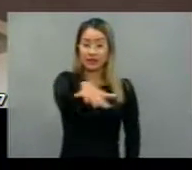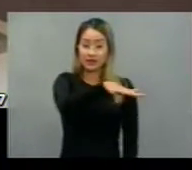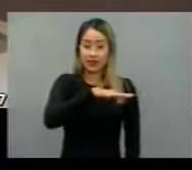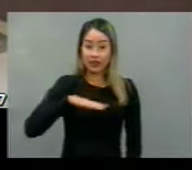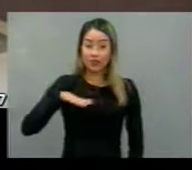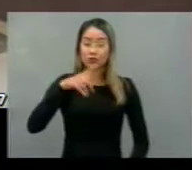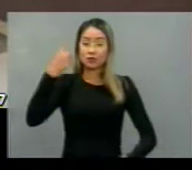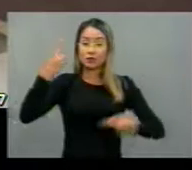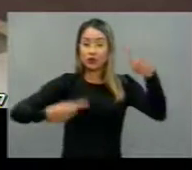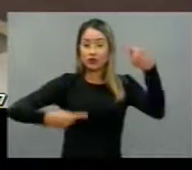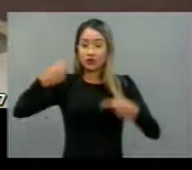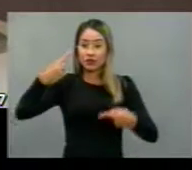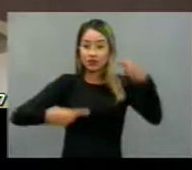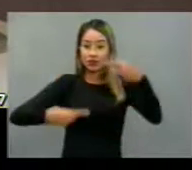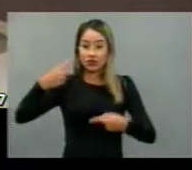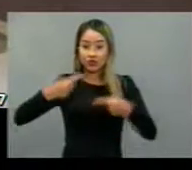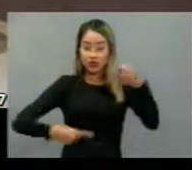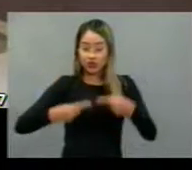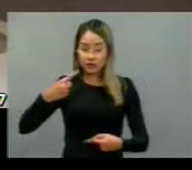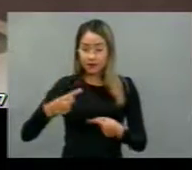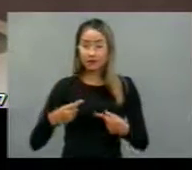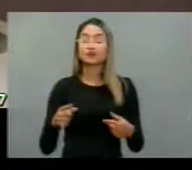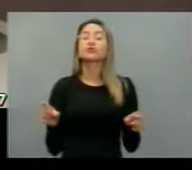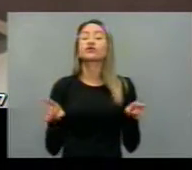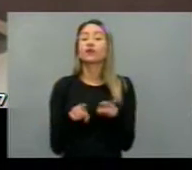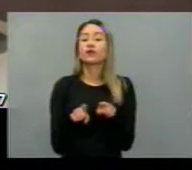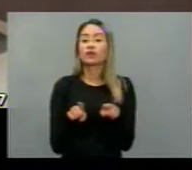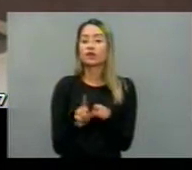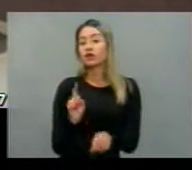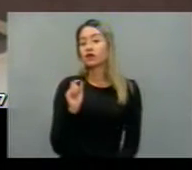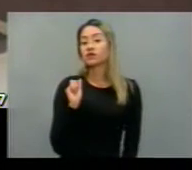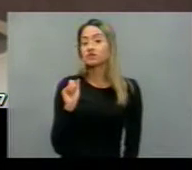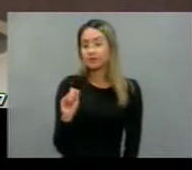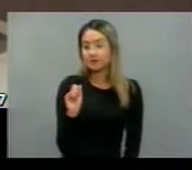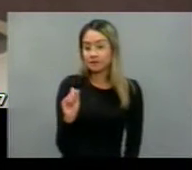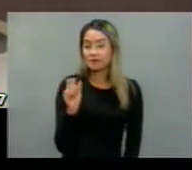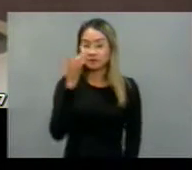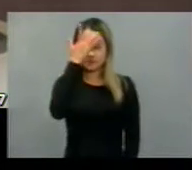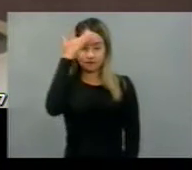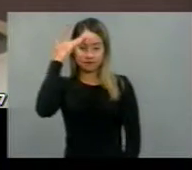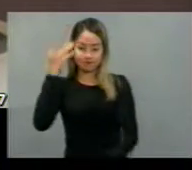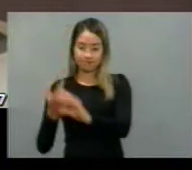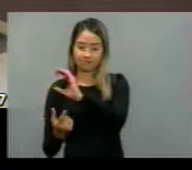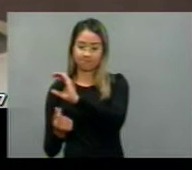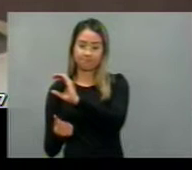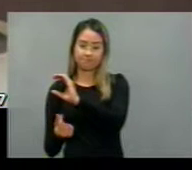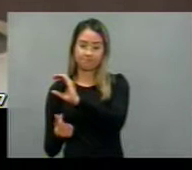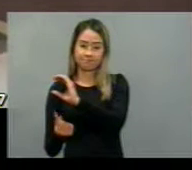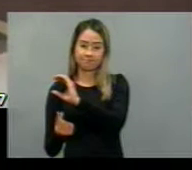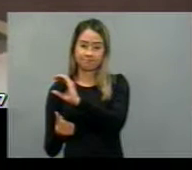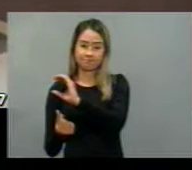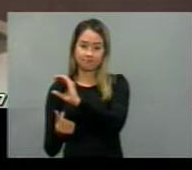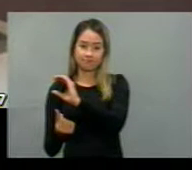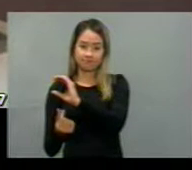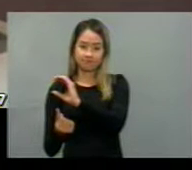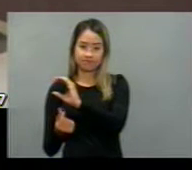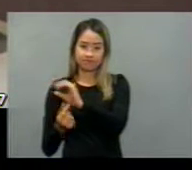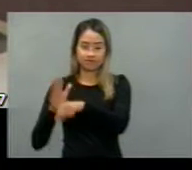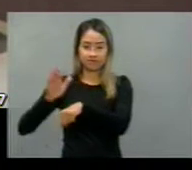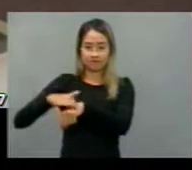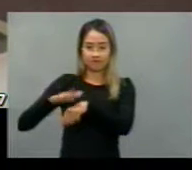corrompem a política e, obviamente, o consumidor passa a ser ele